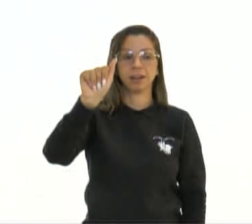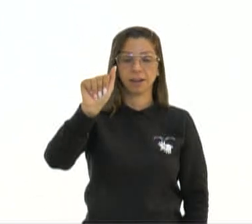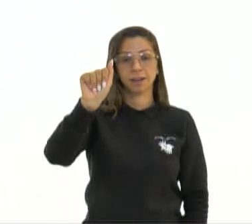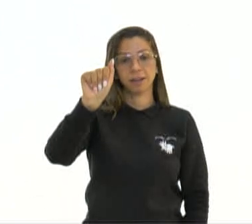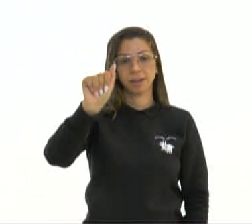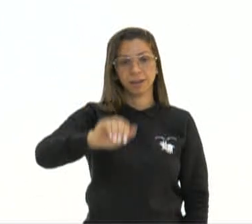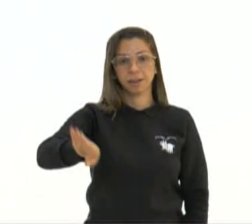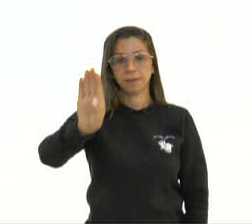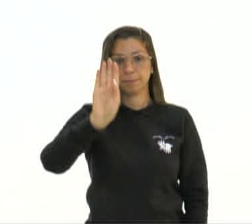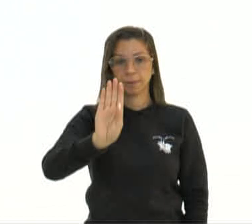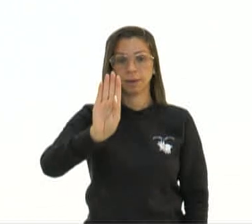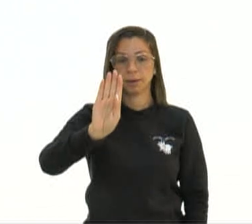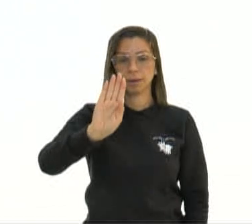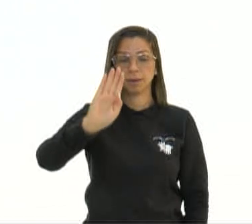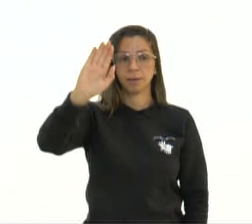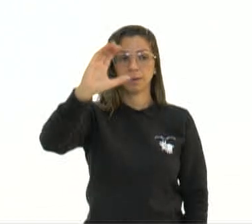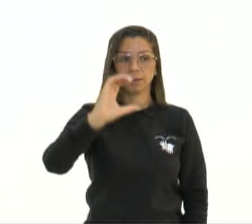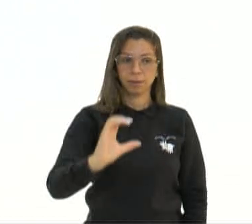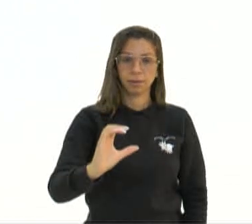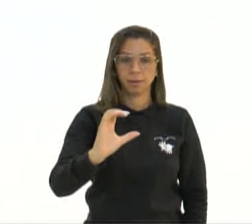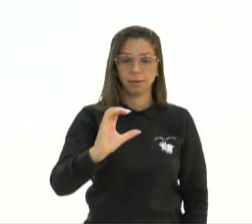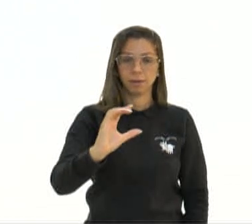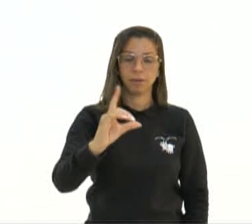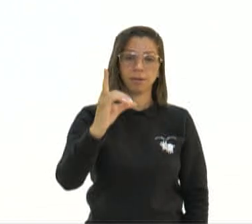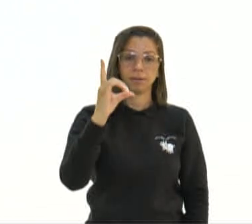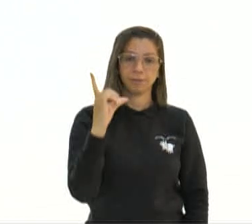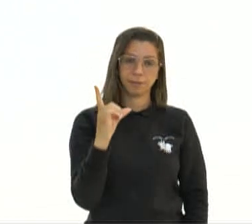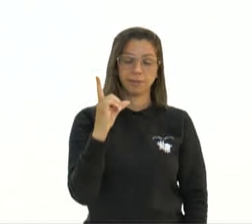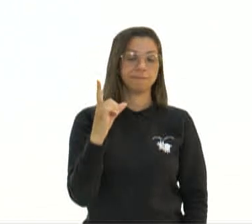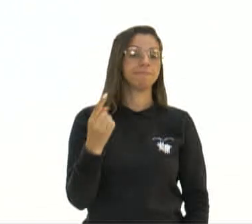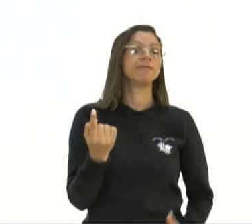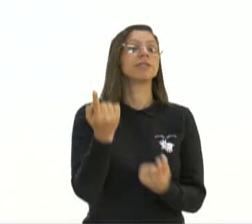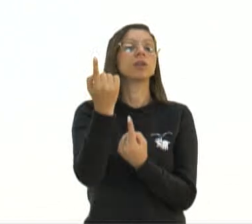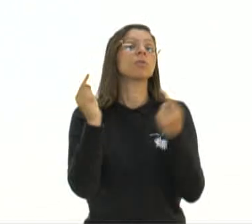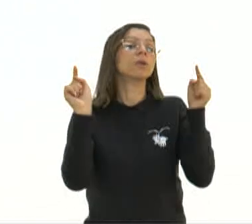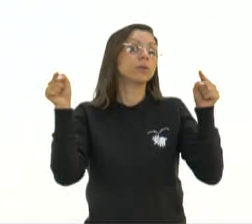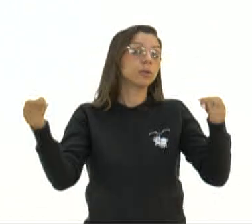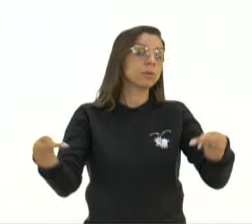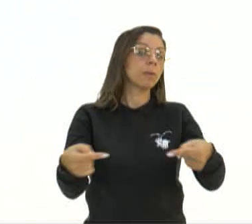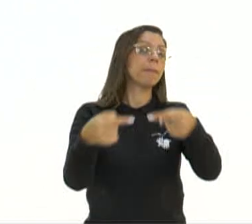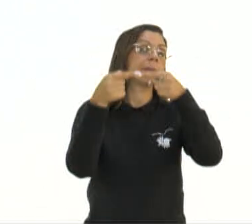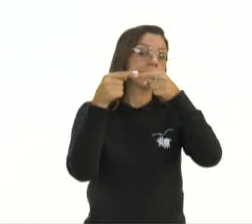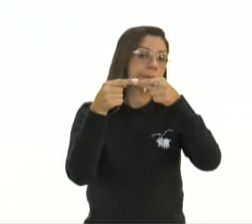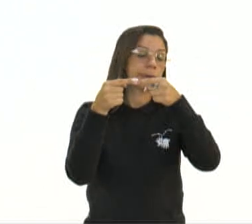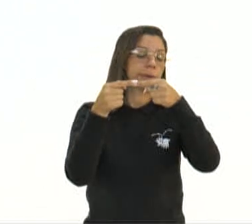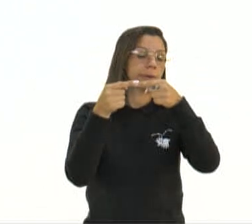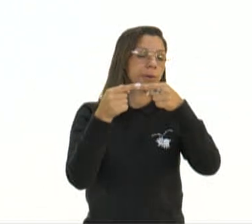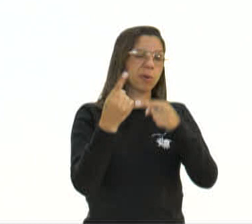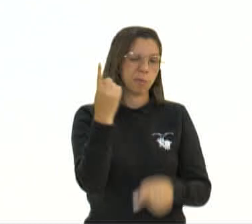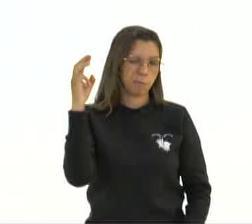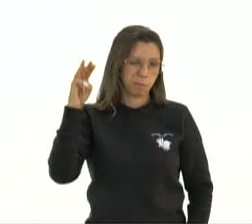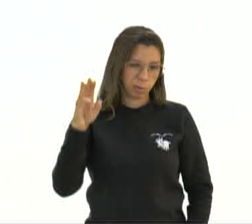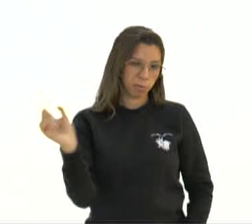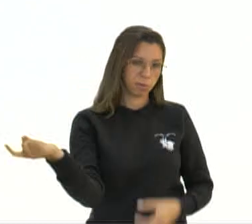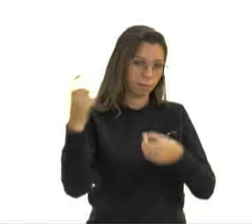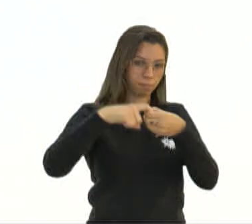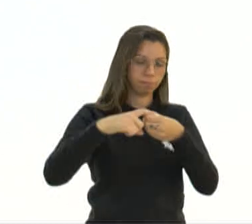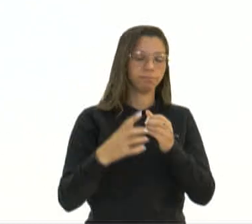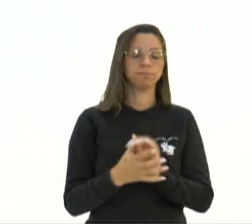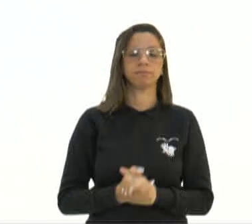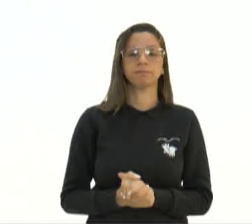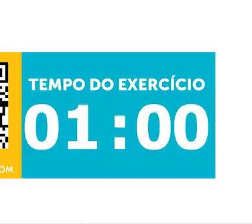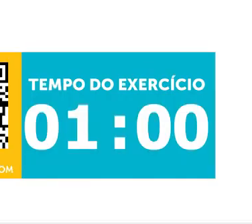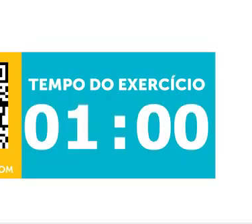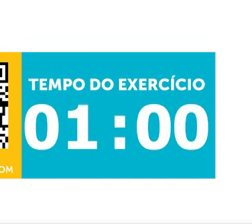B do Rio de Janeiro, letra C de São Paulo ou letra D de Buenos Aires. Vai lá, um minutinho e a gente já volta.